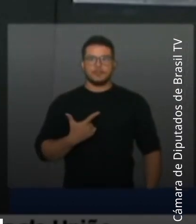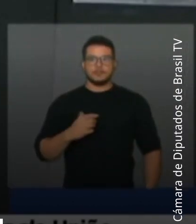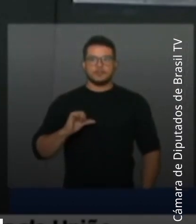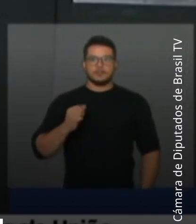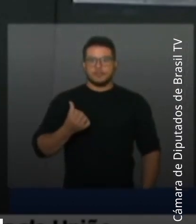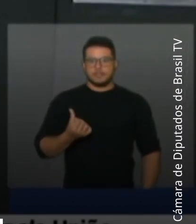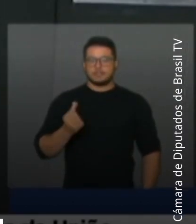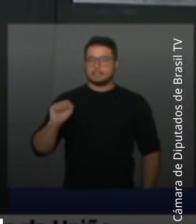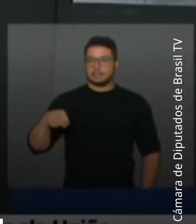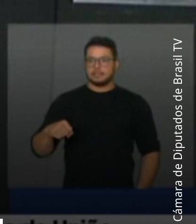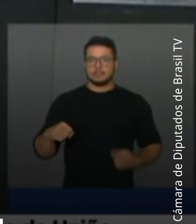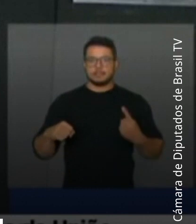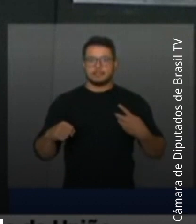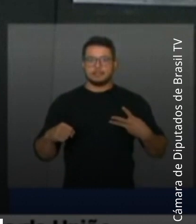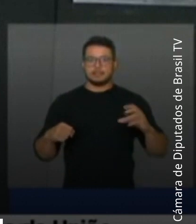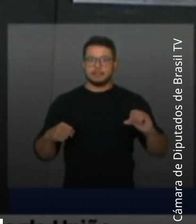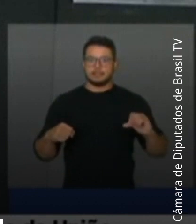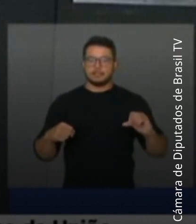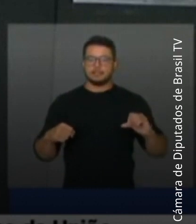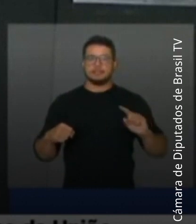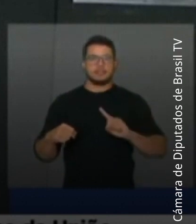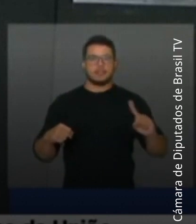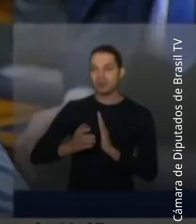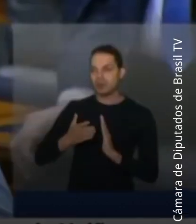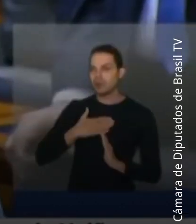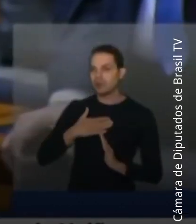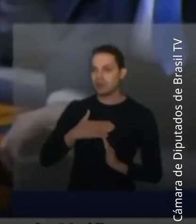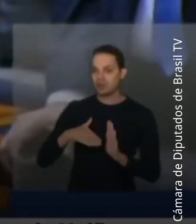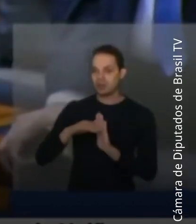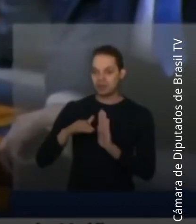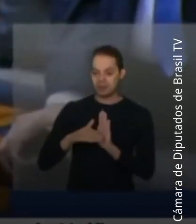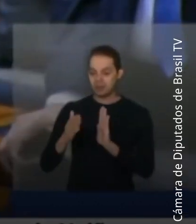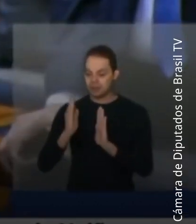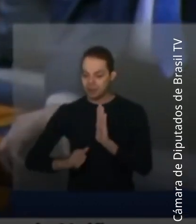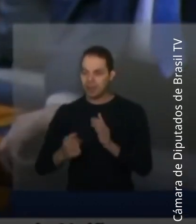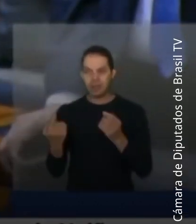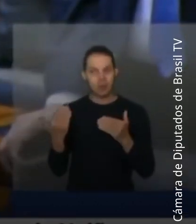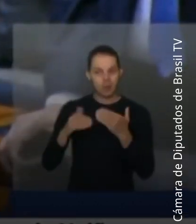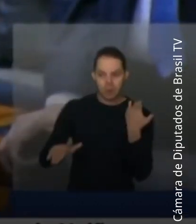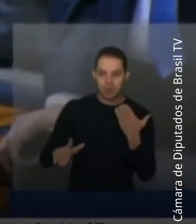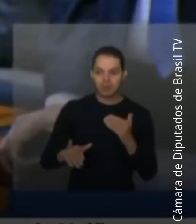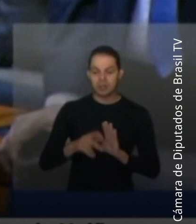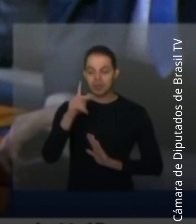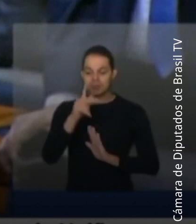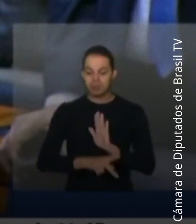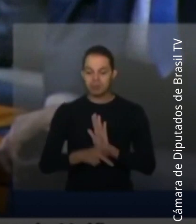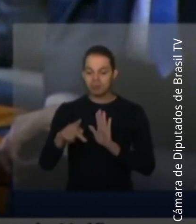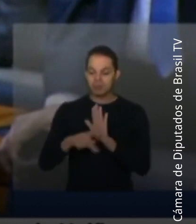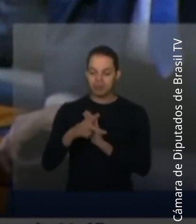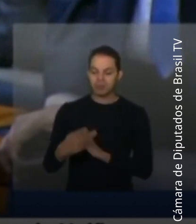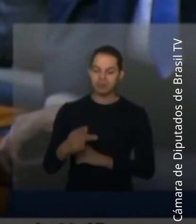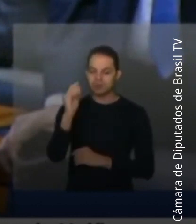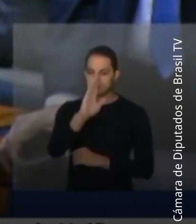essa votação, a gente acompanha o resultado em relação a ela. Então, esse projeto é um projeto de nação, vai fazer